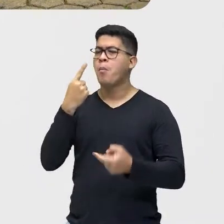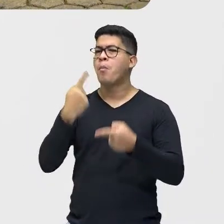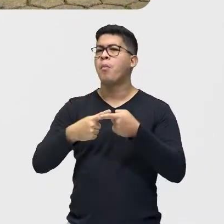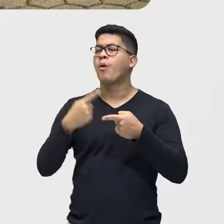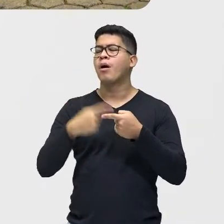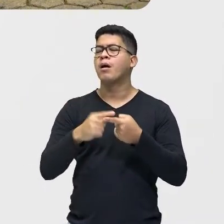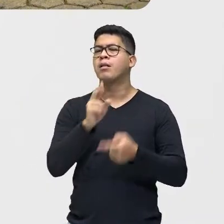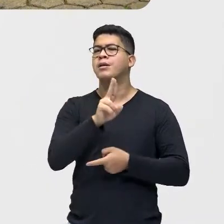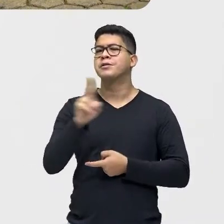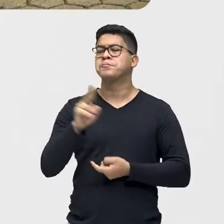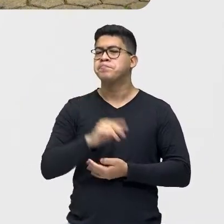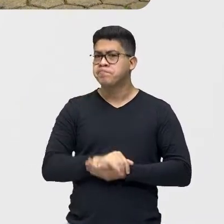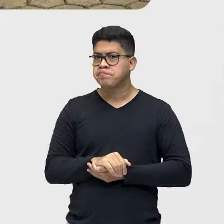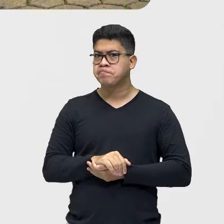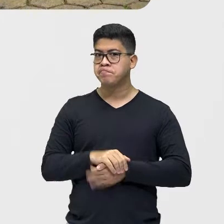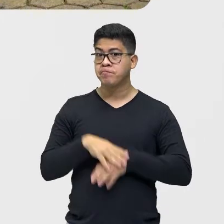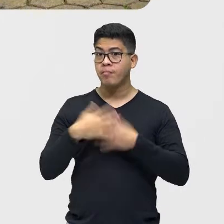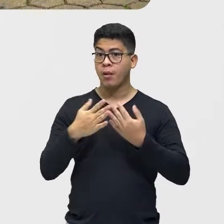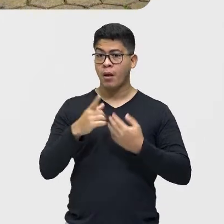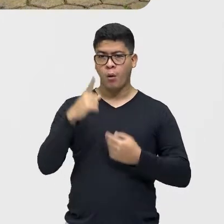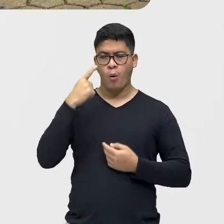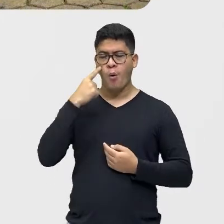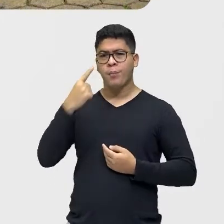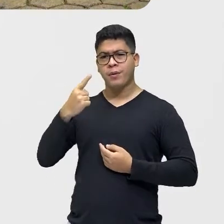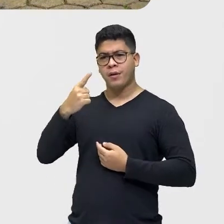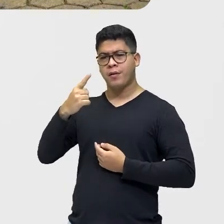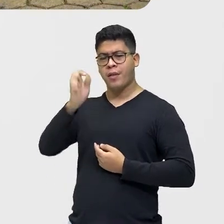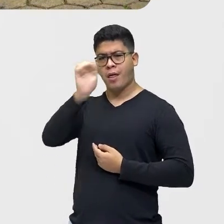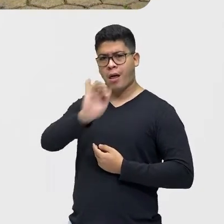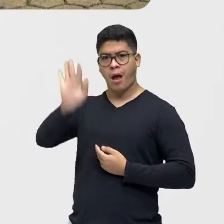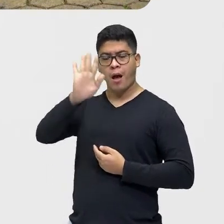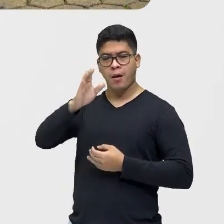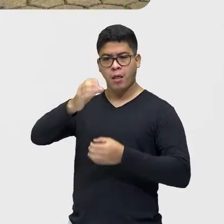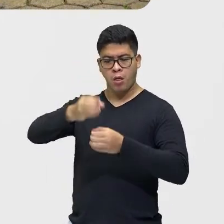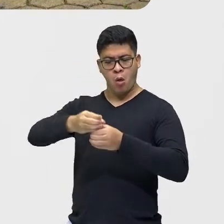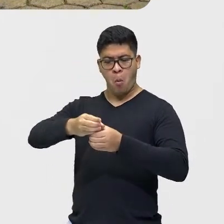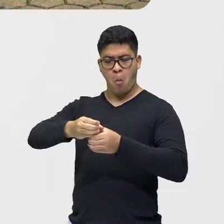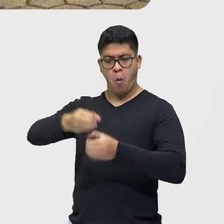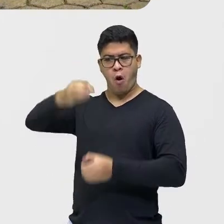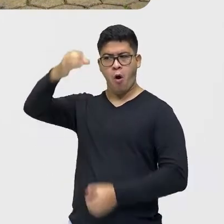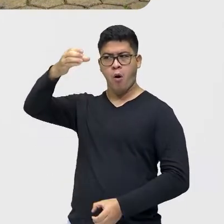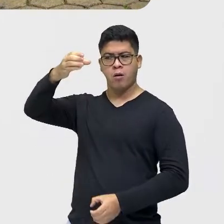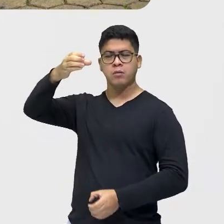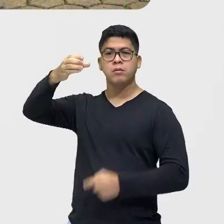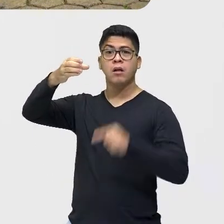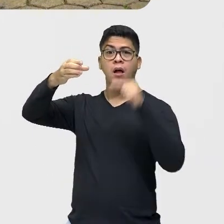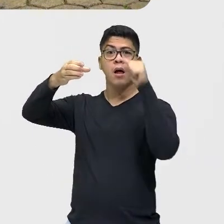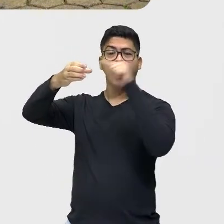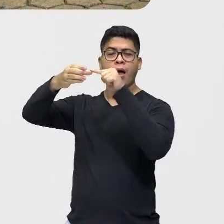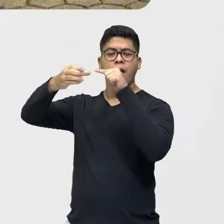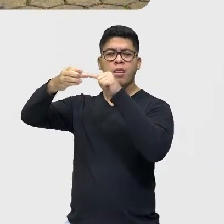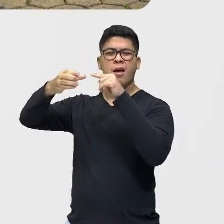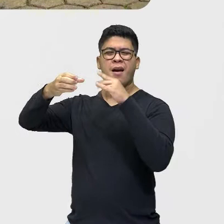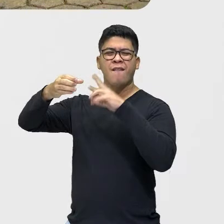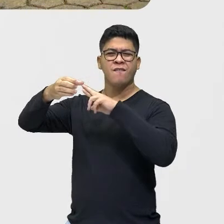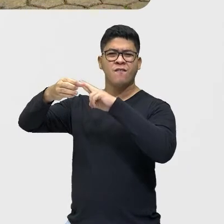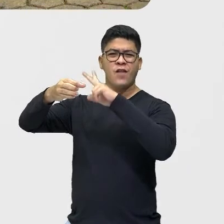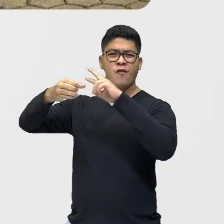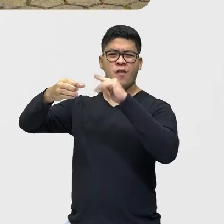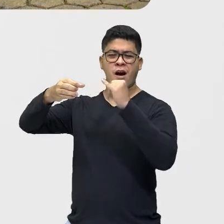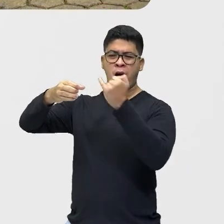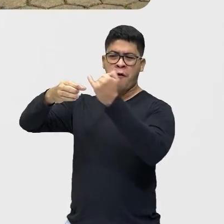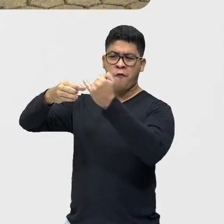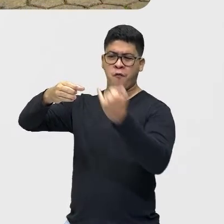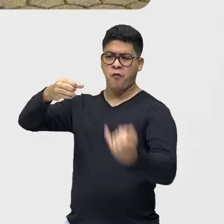gente tem a presença de um mastro, observem aí na imagem, e a partir desse mastro, todos têm